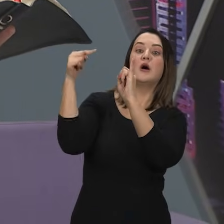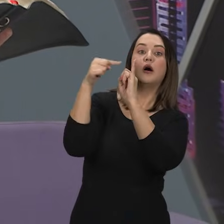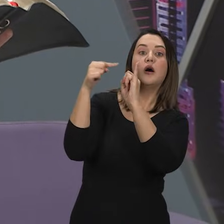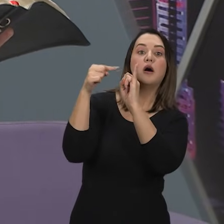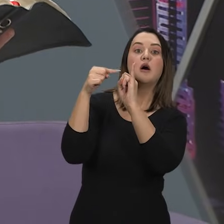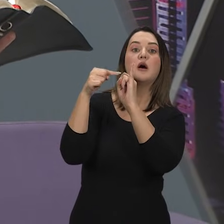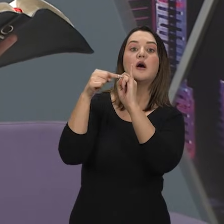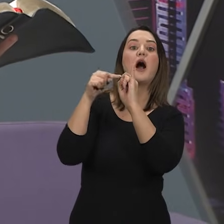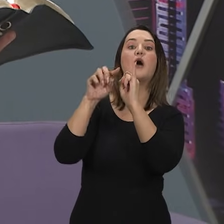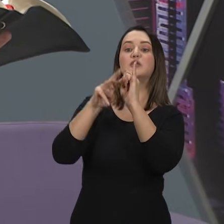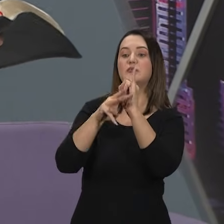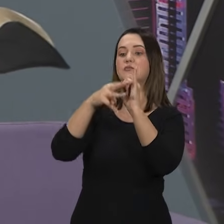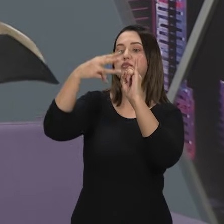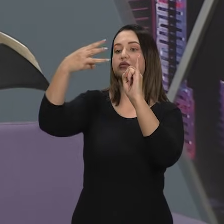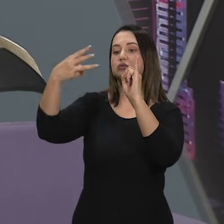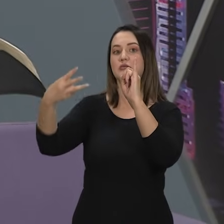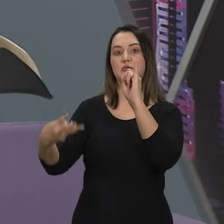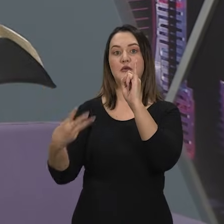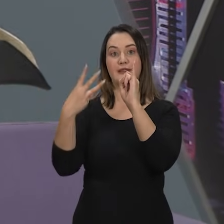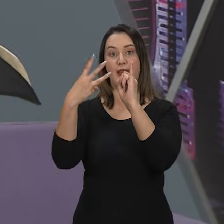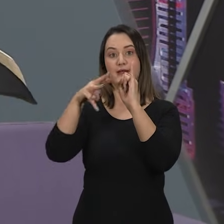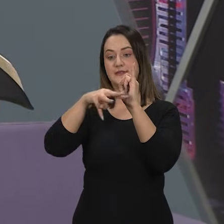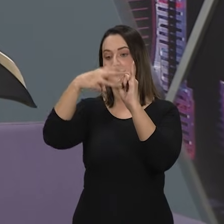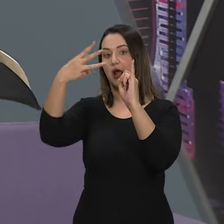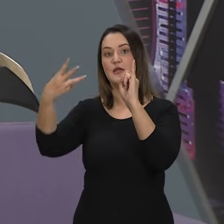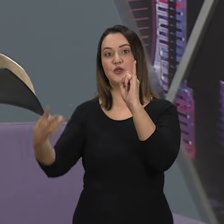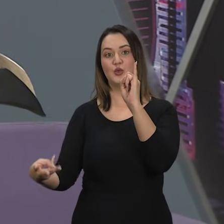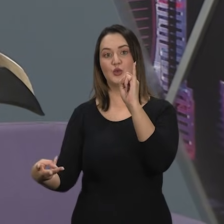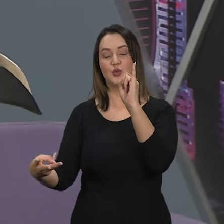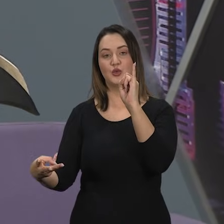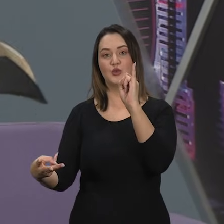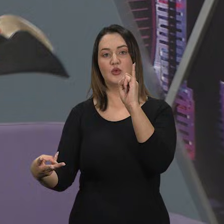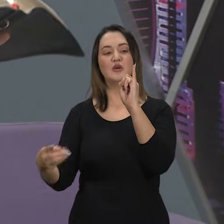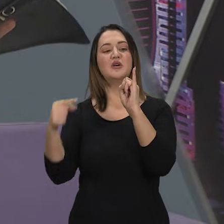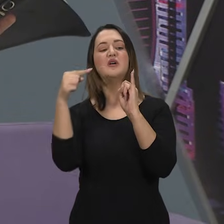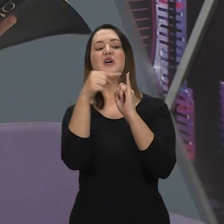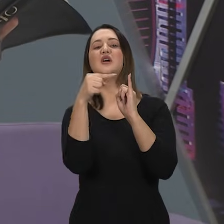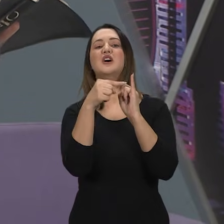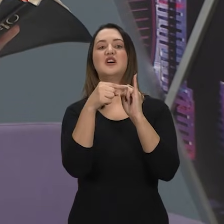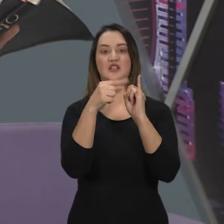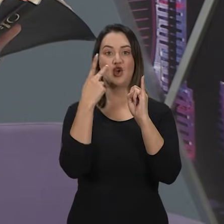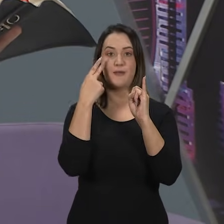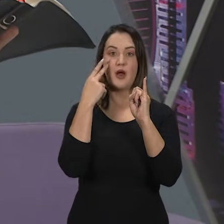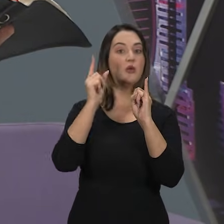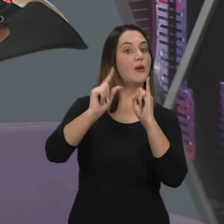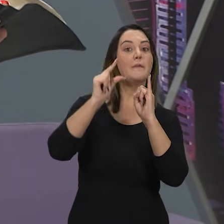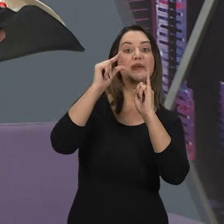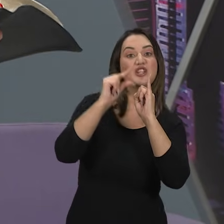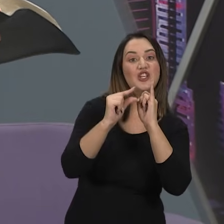ele se levantou, ele destruiu 3 dos 10. Olha que interessante. E